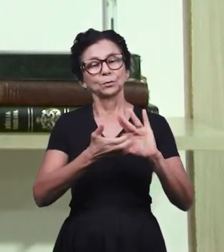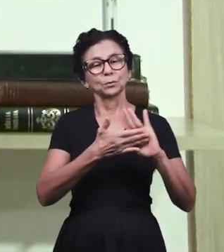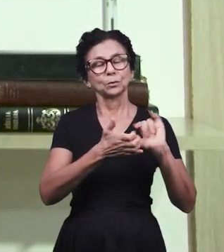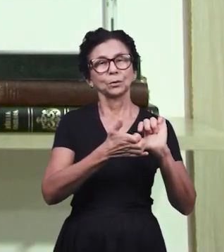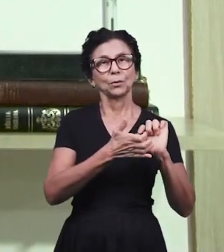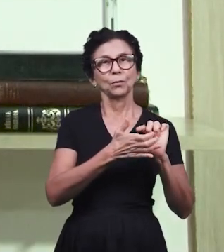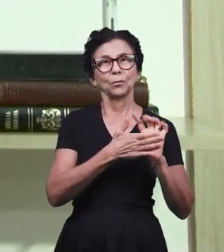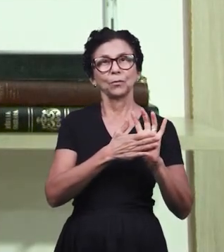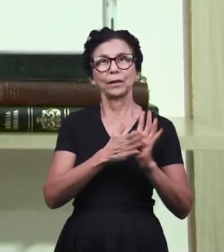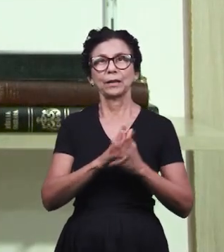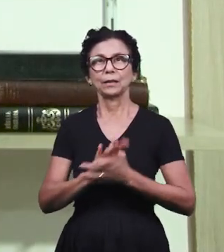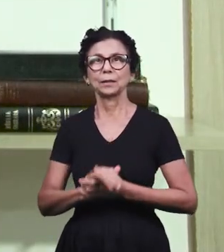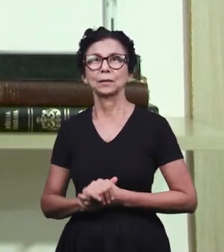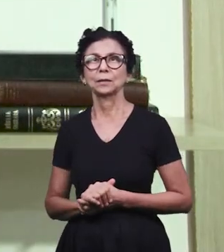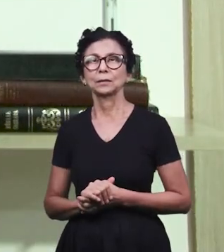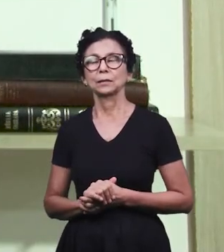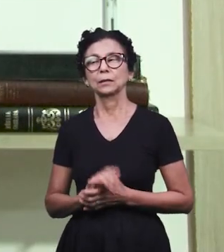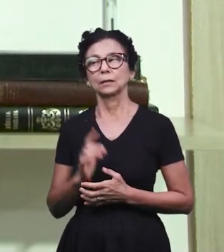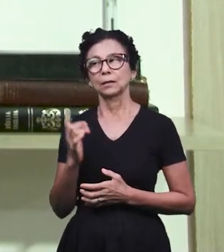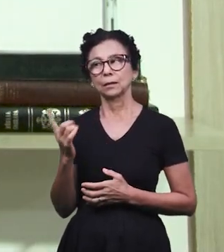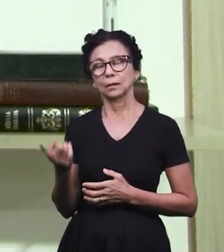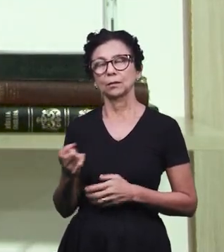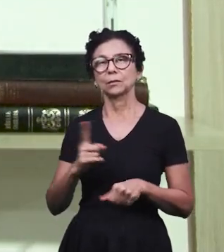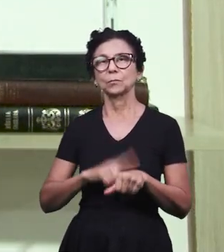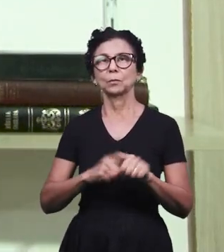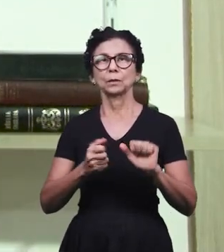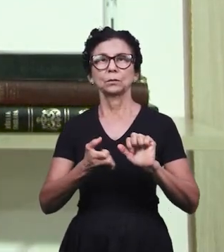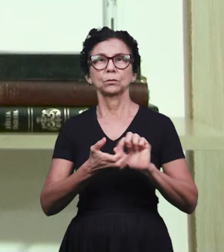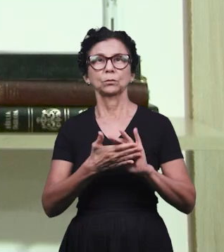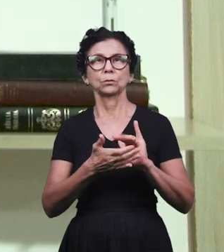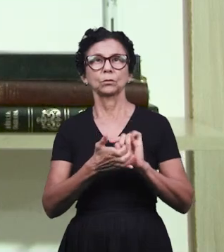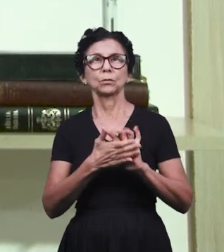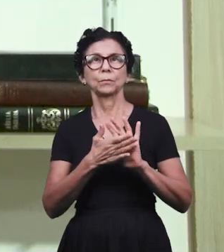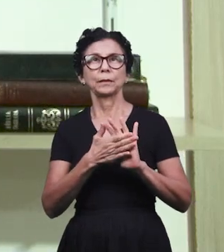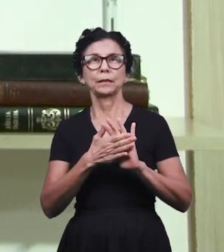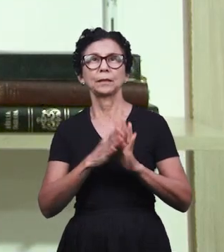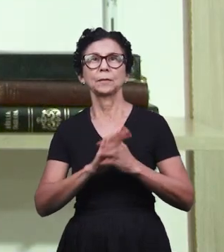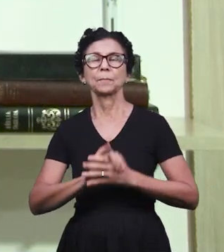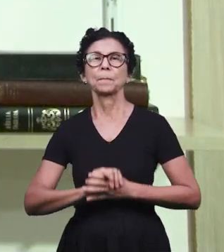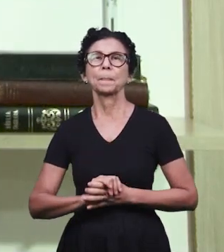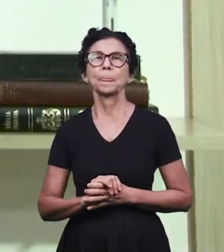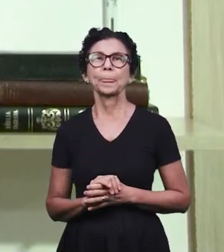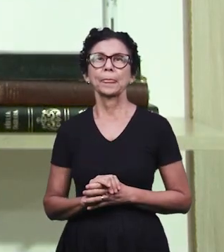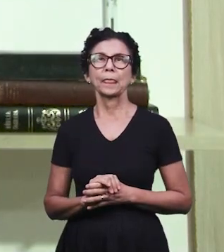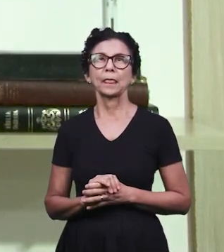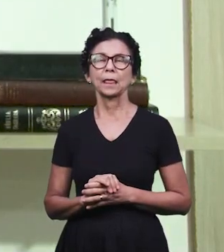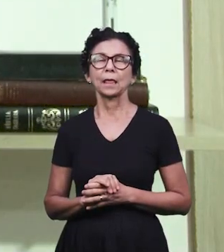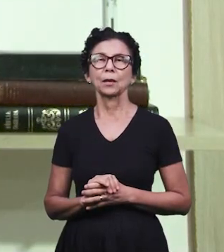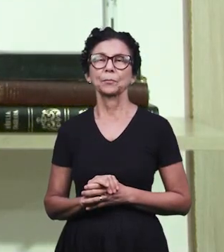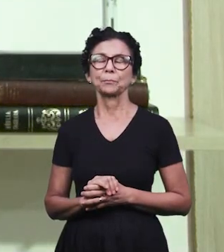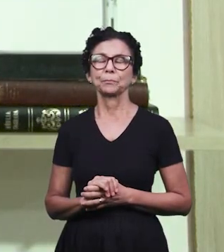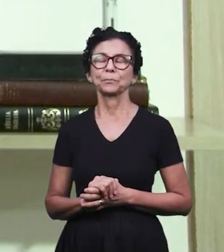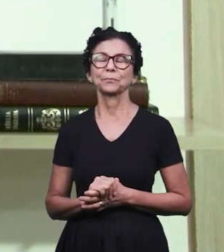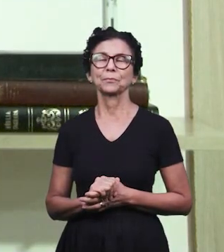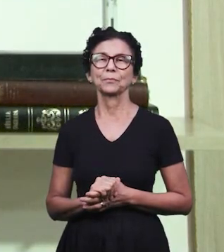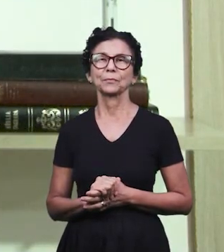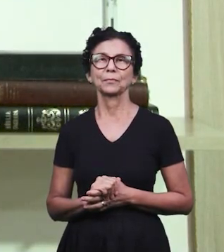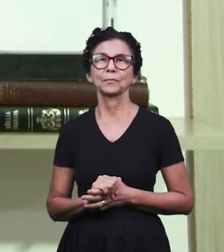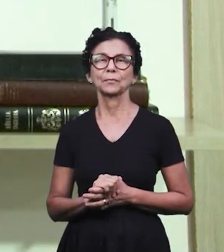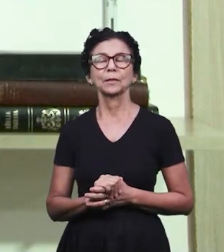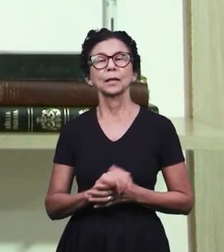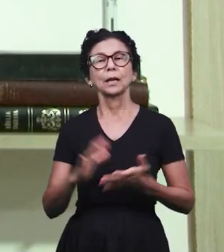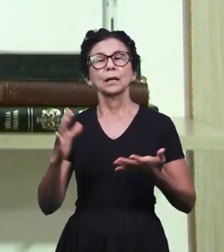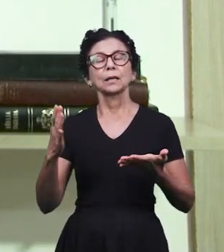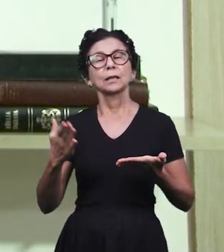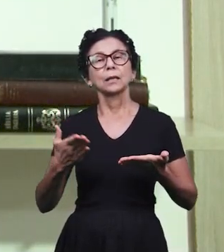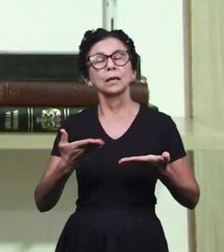vou subir, estou dando uma direção, eu vou subir, pois a trombeta